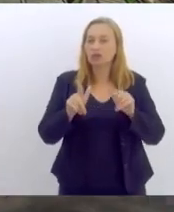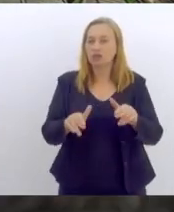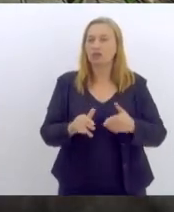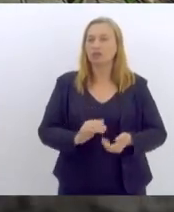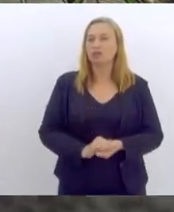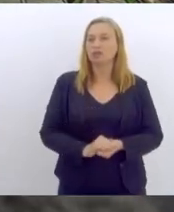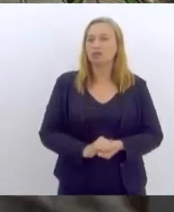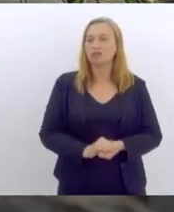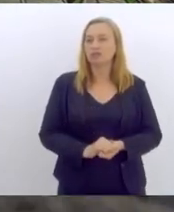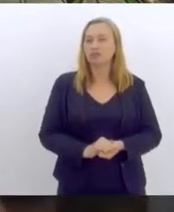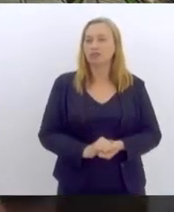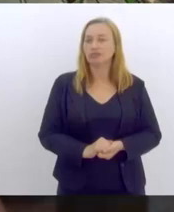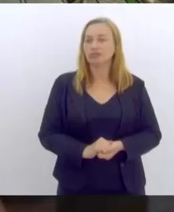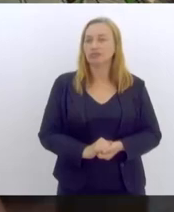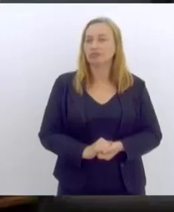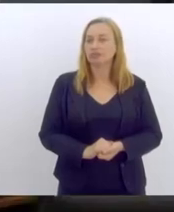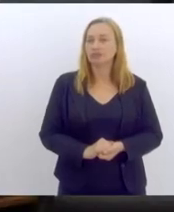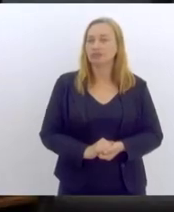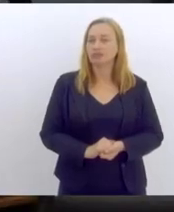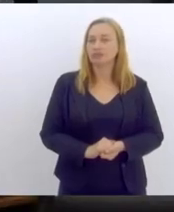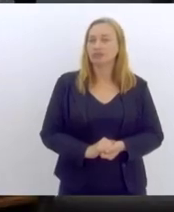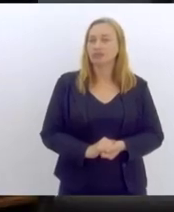todos.